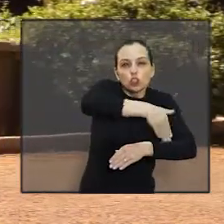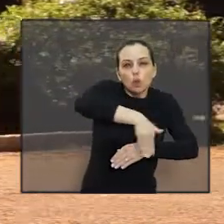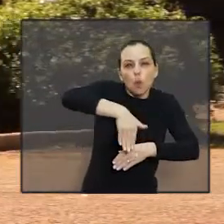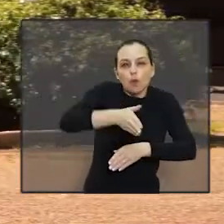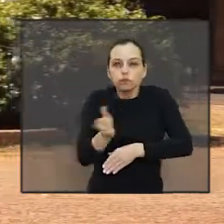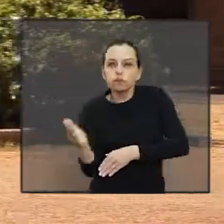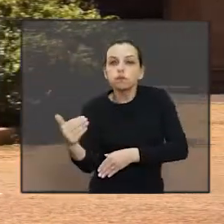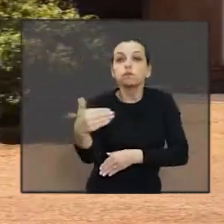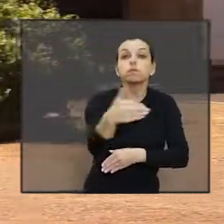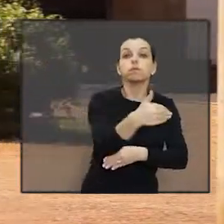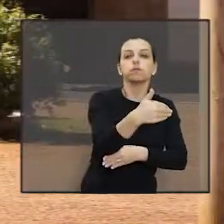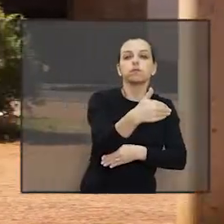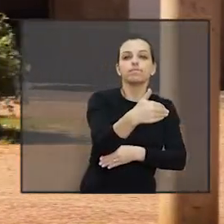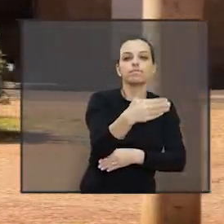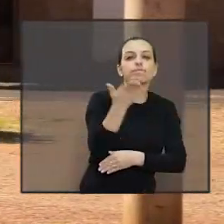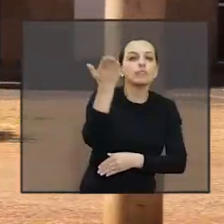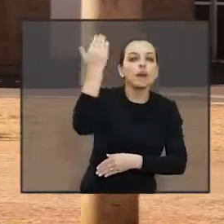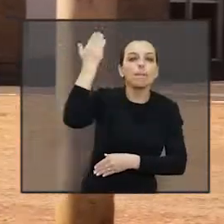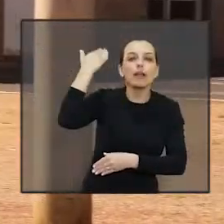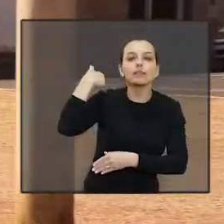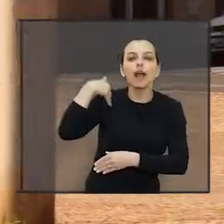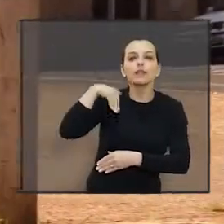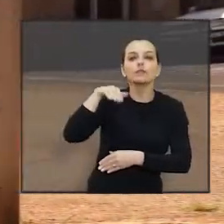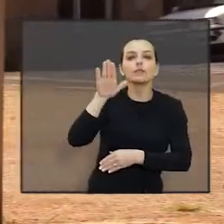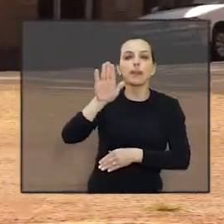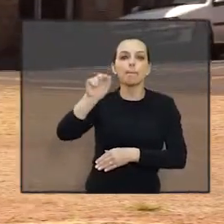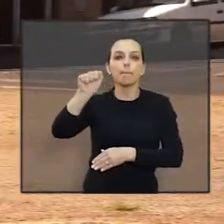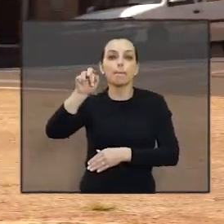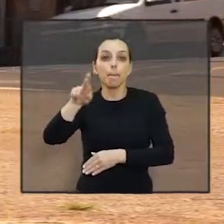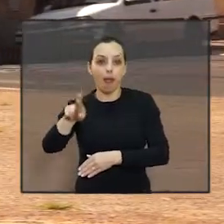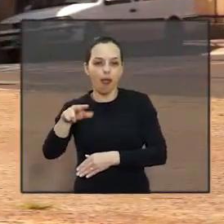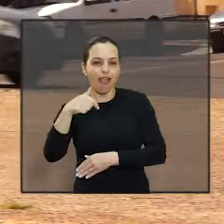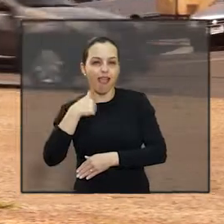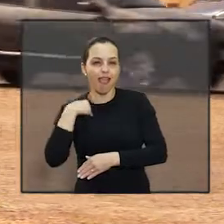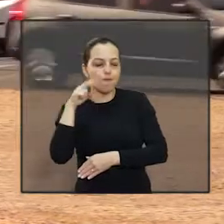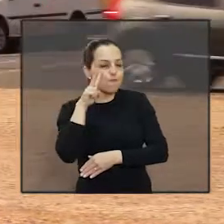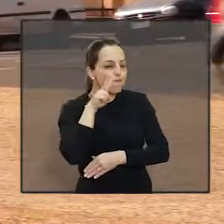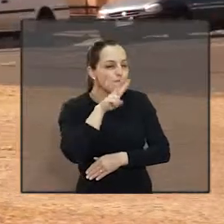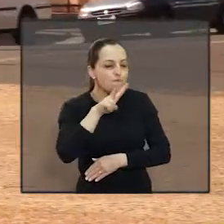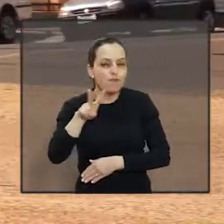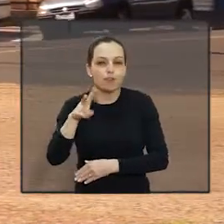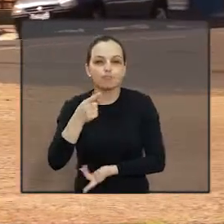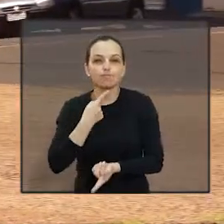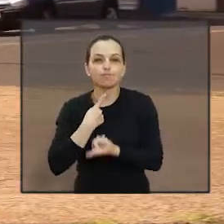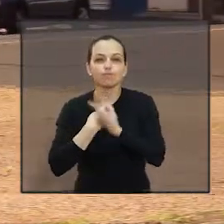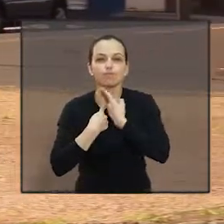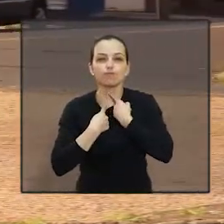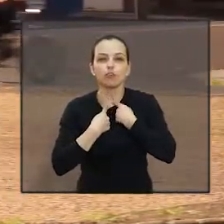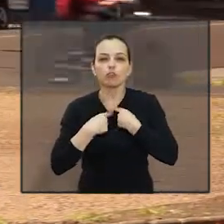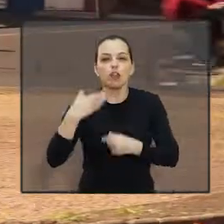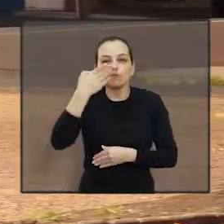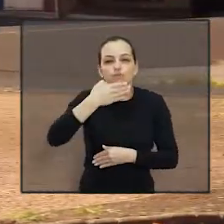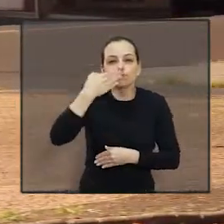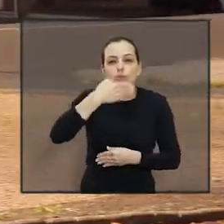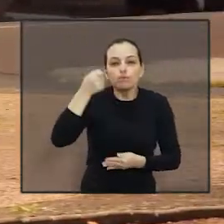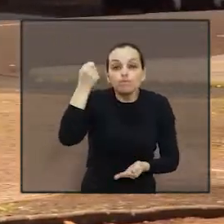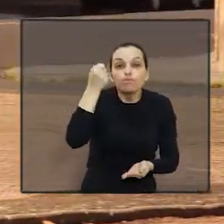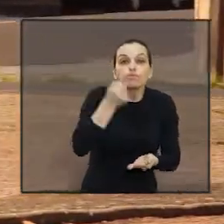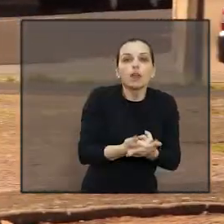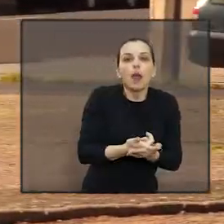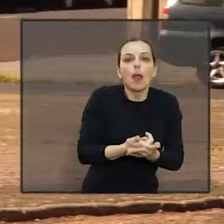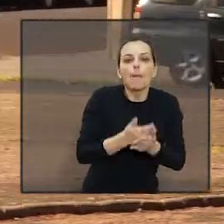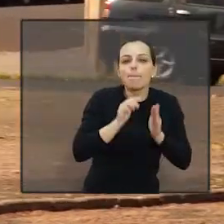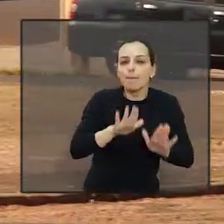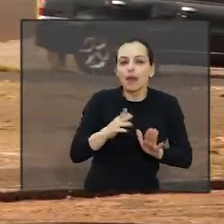aqui, nossa, aqui abaixo aqui era um bar, eu convivia, passava muita vontade de